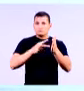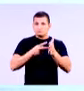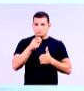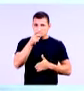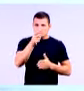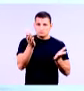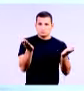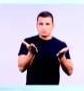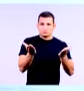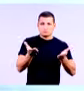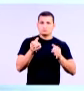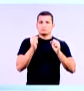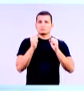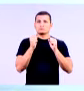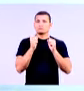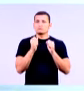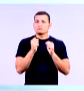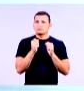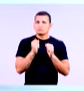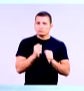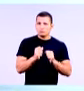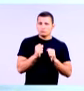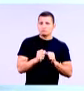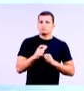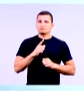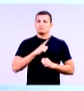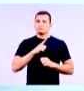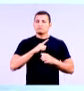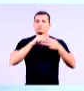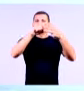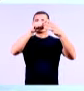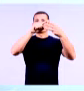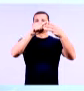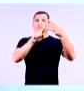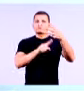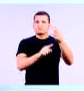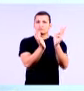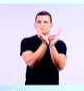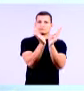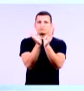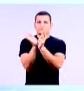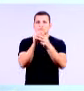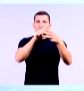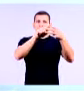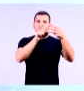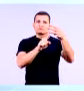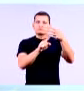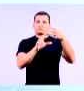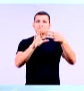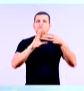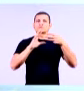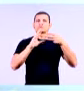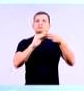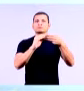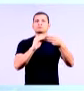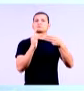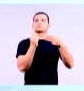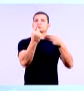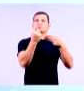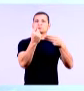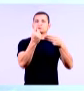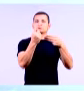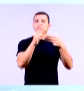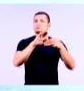hoje, você pode ter todos os serviços, ou seja, todas as categorias, num único